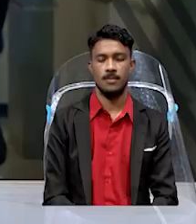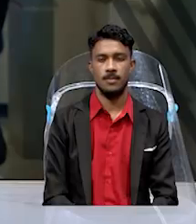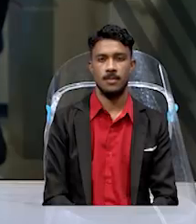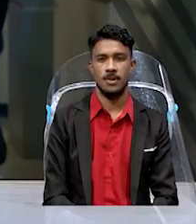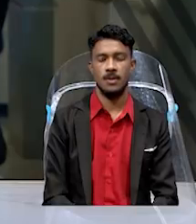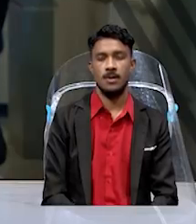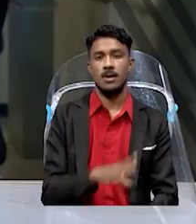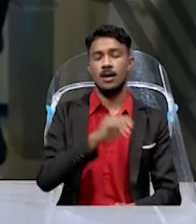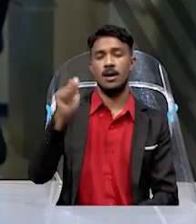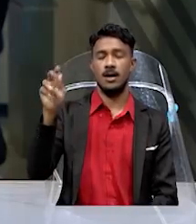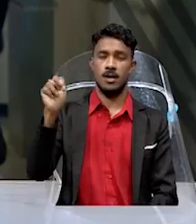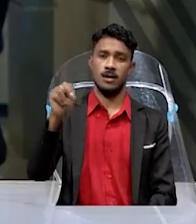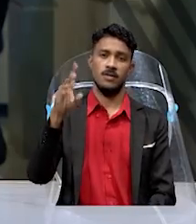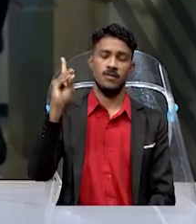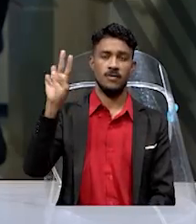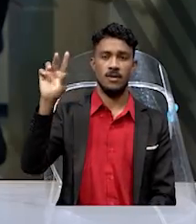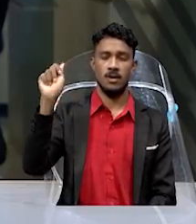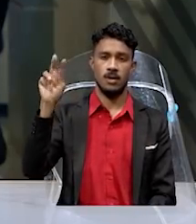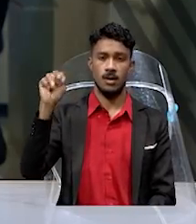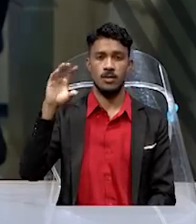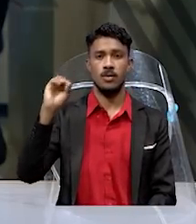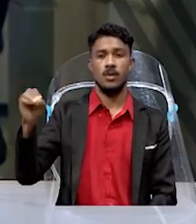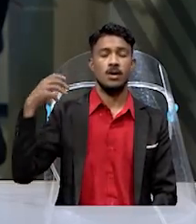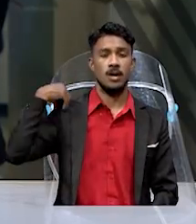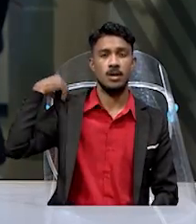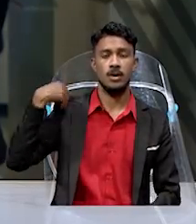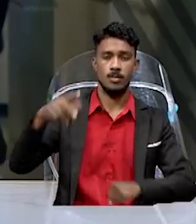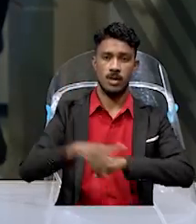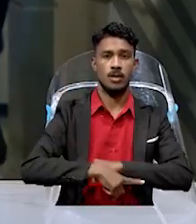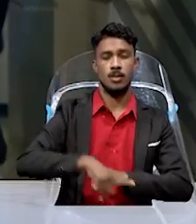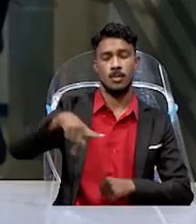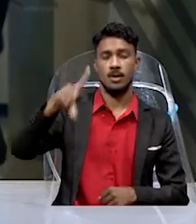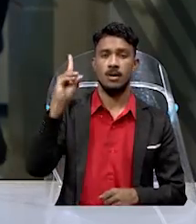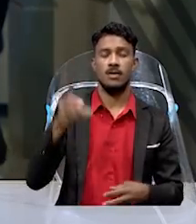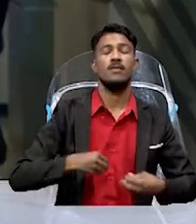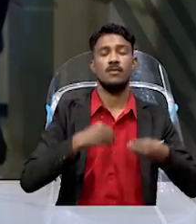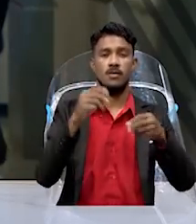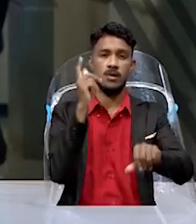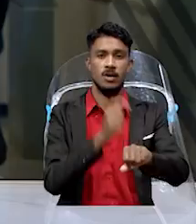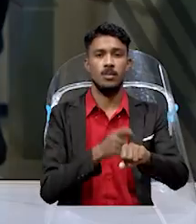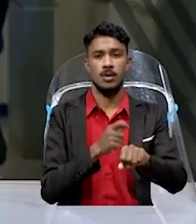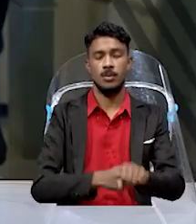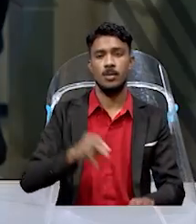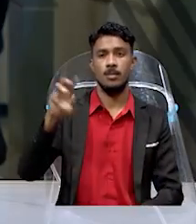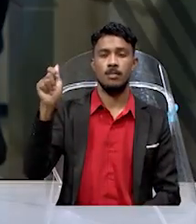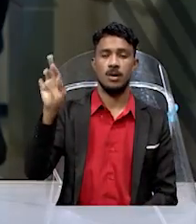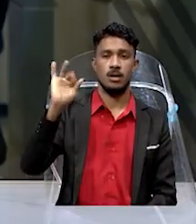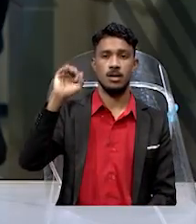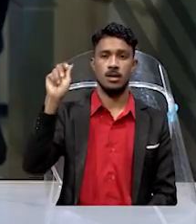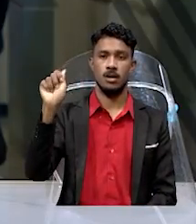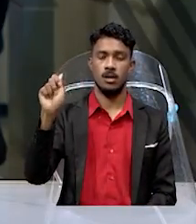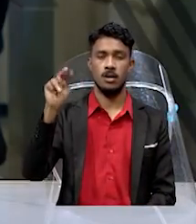Adriano Nascimento retira na candidatura e a convenção Partido Democrático onde foi oportunidade para Mariano Assanami Sabino